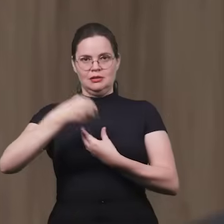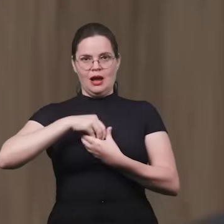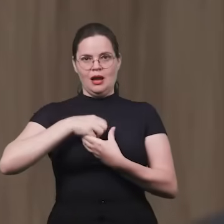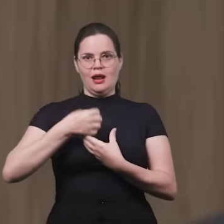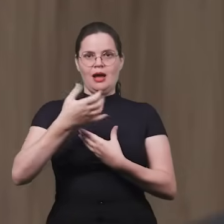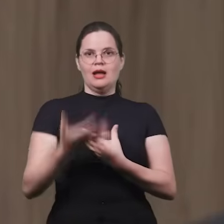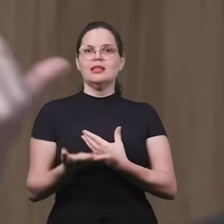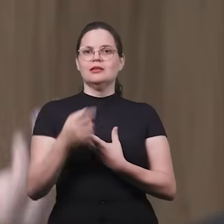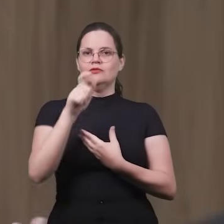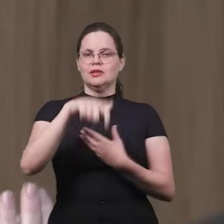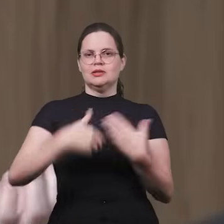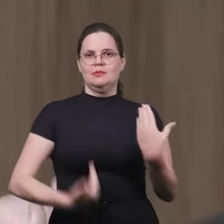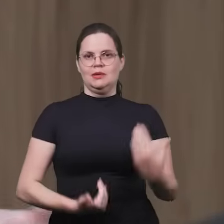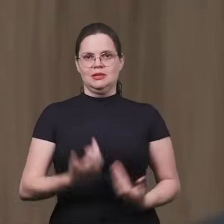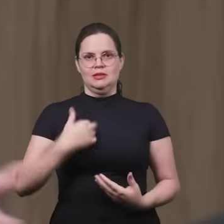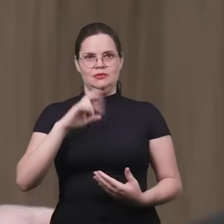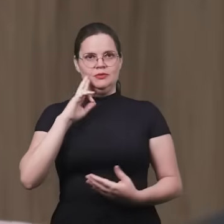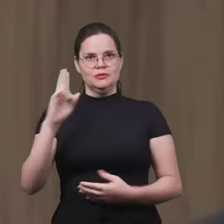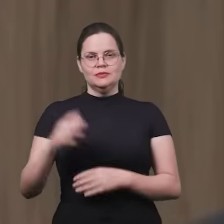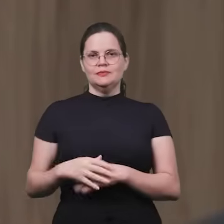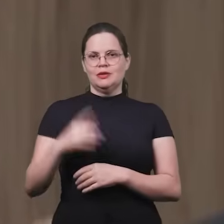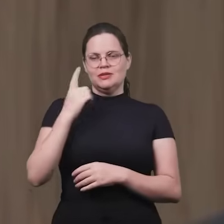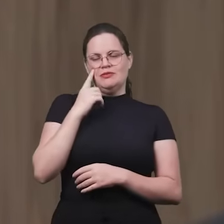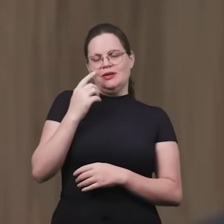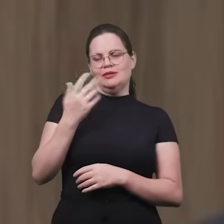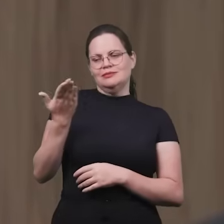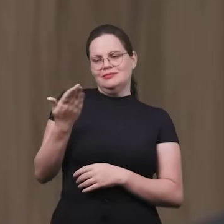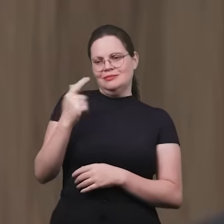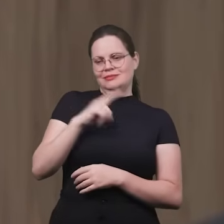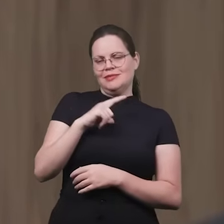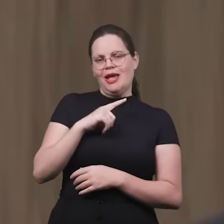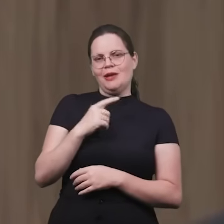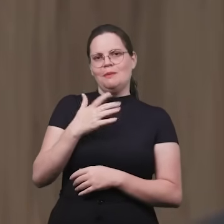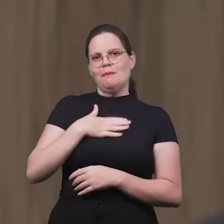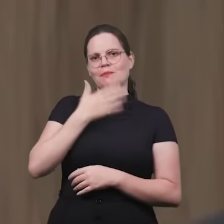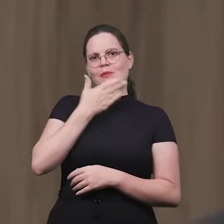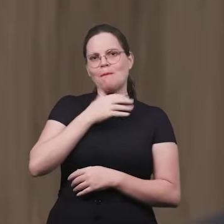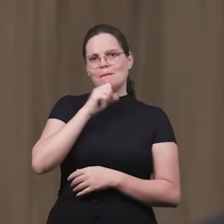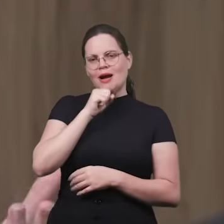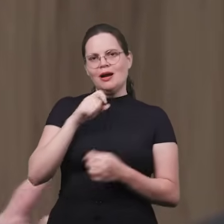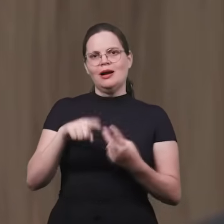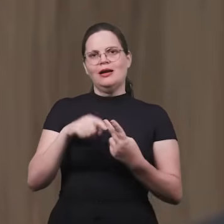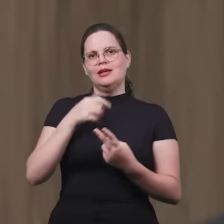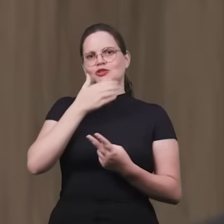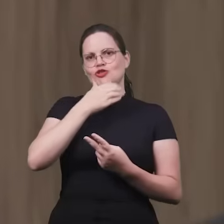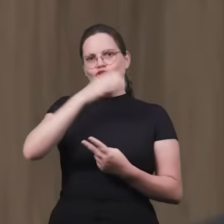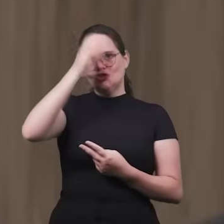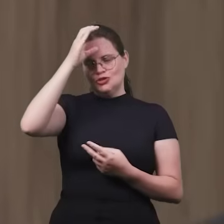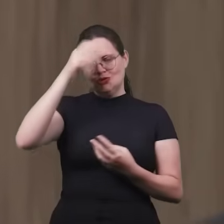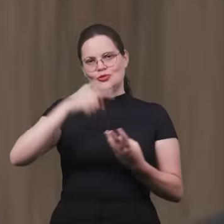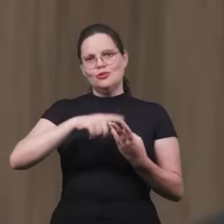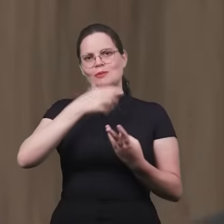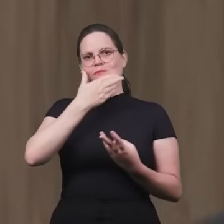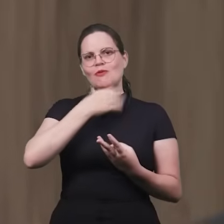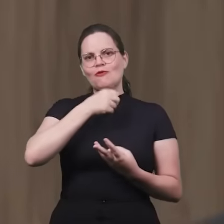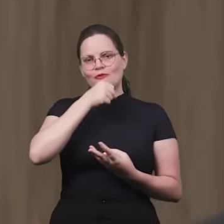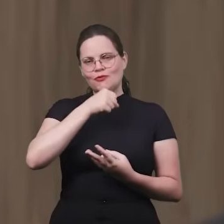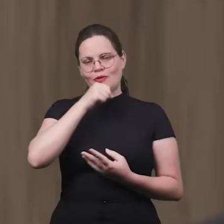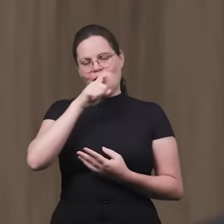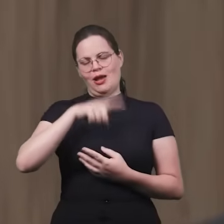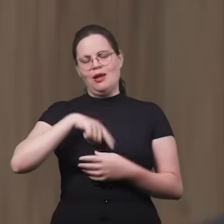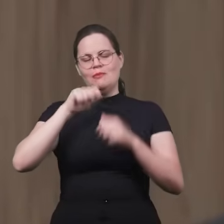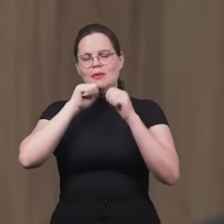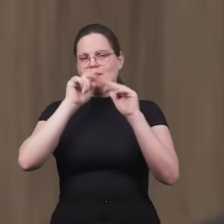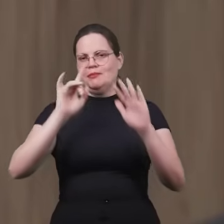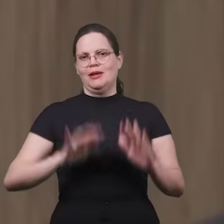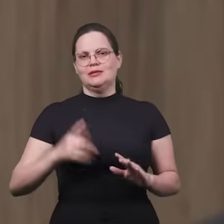o meu pai, o meu avô e o meu tio como pastor, com certeza é um privilégio. É uma honra, assim. Eu me sinto